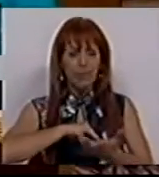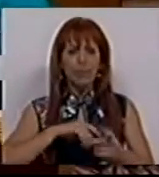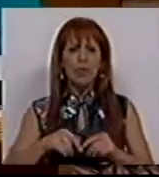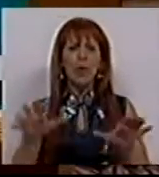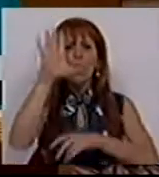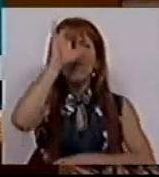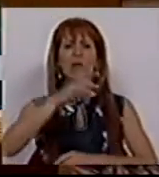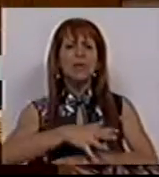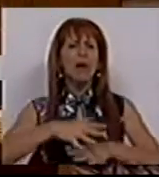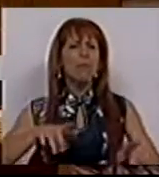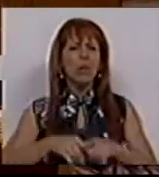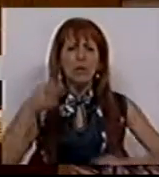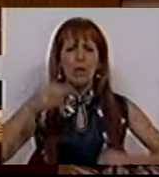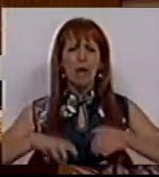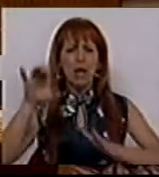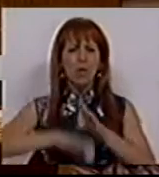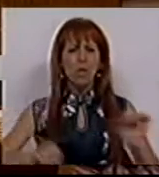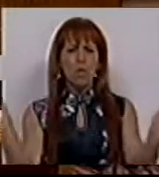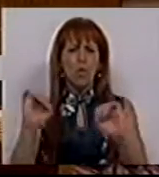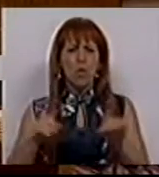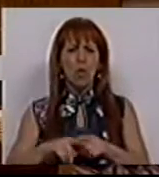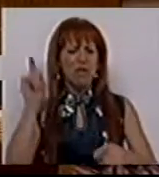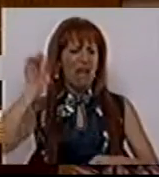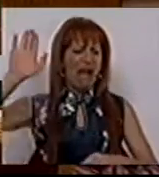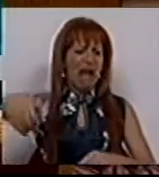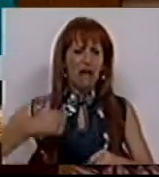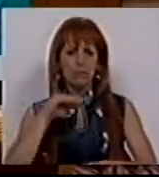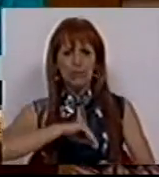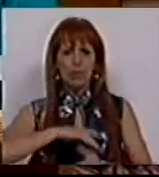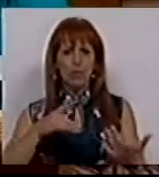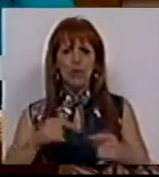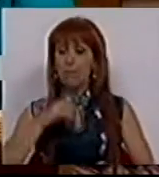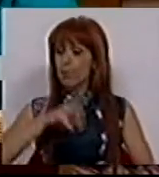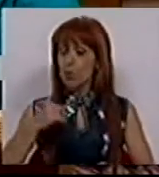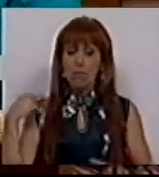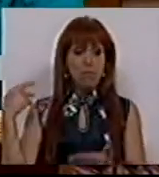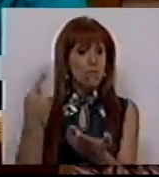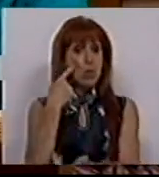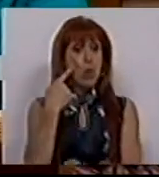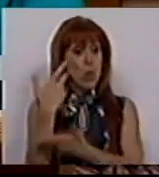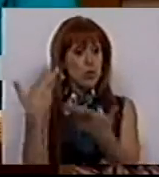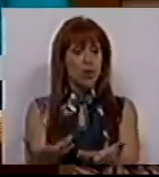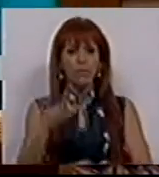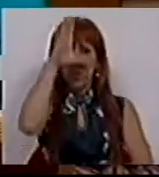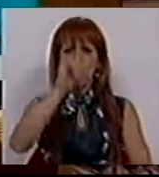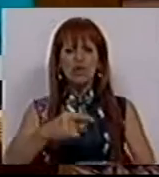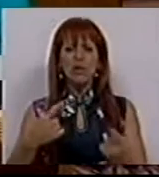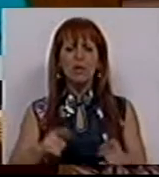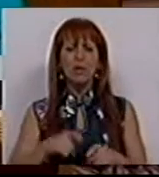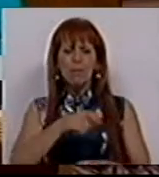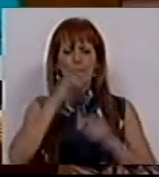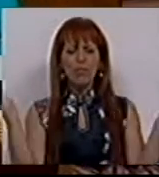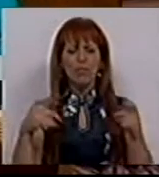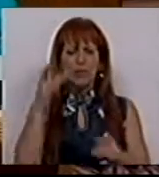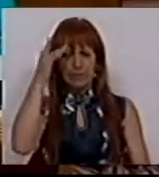Este Governo é a maior máquina de precariedade e desvalorização salarial que Portugal conheceu. O Estado está a